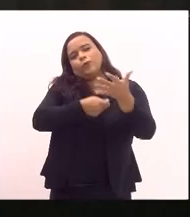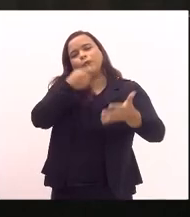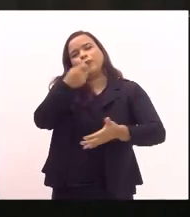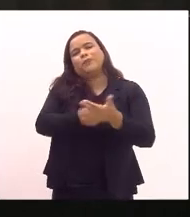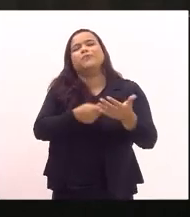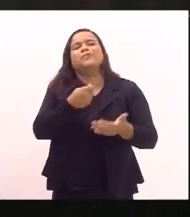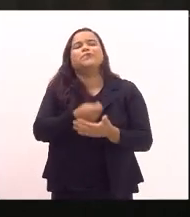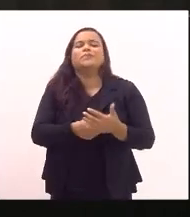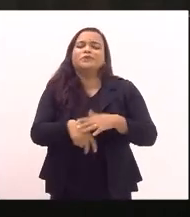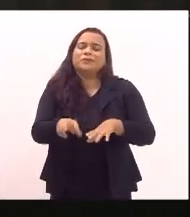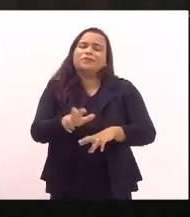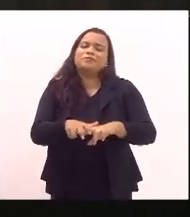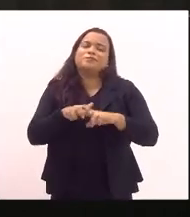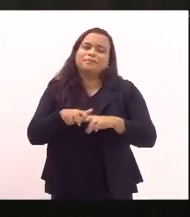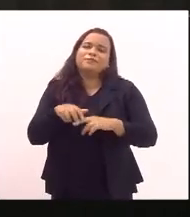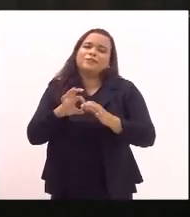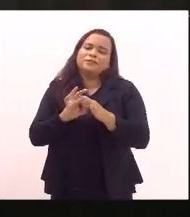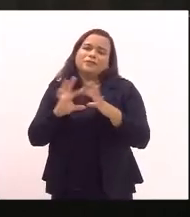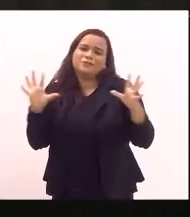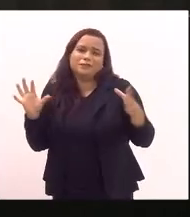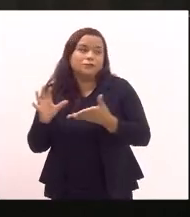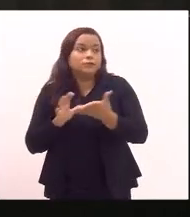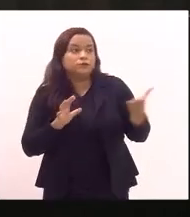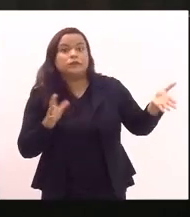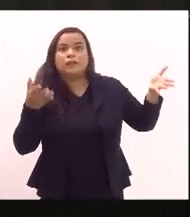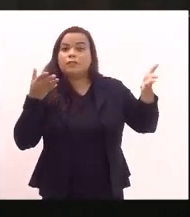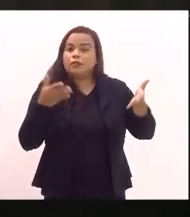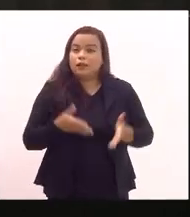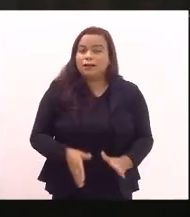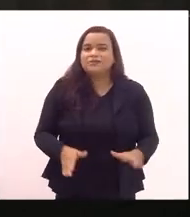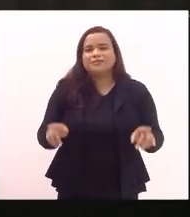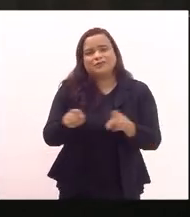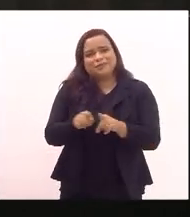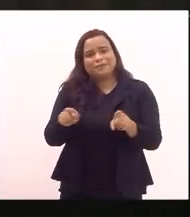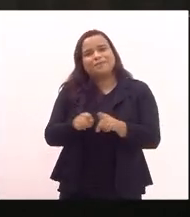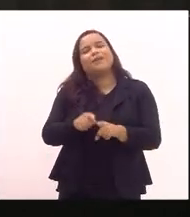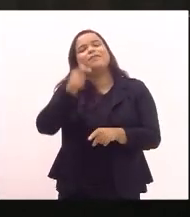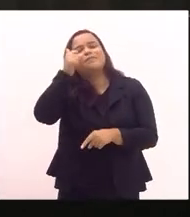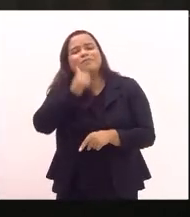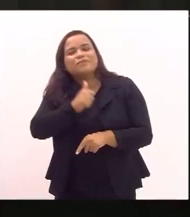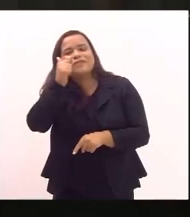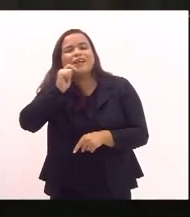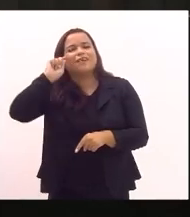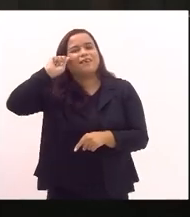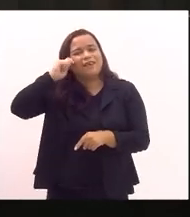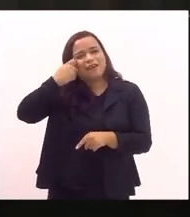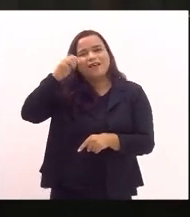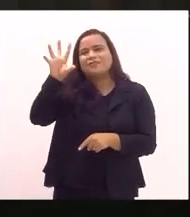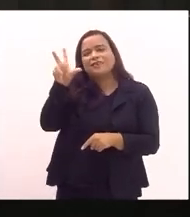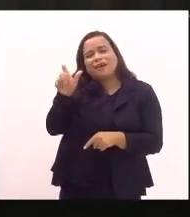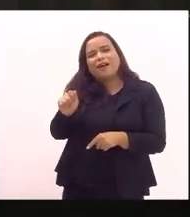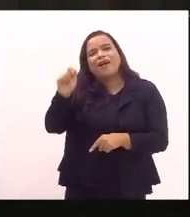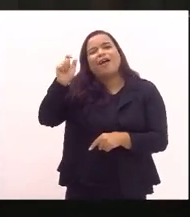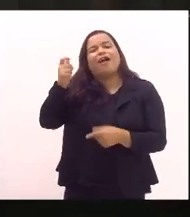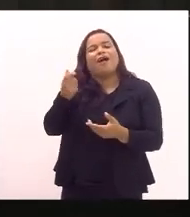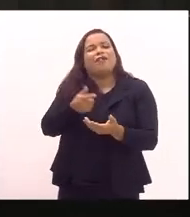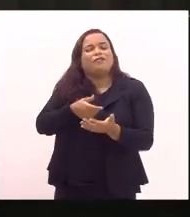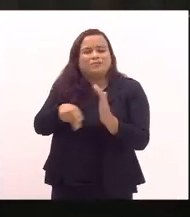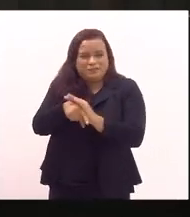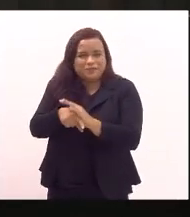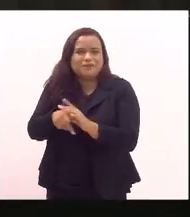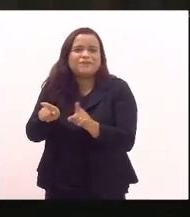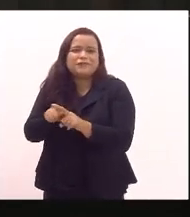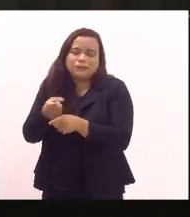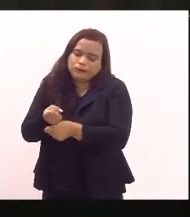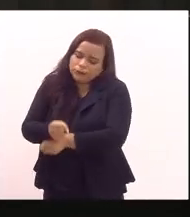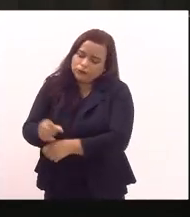pela Liberdade nascidos né de outras de muitas mulheres negras africanas escravizadas